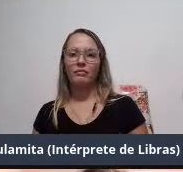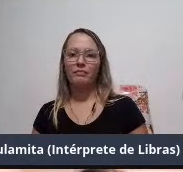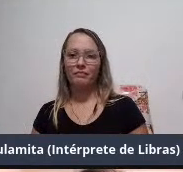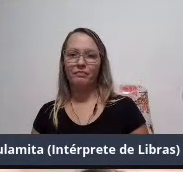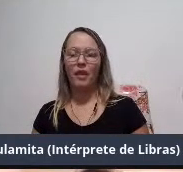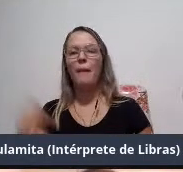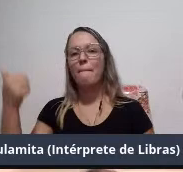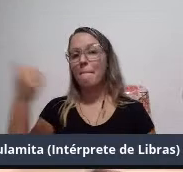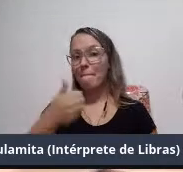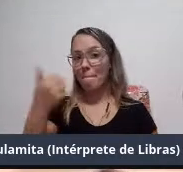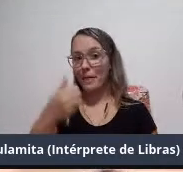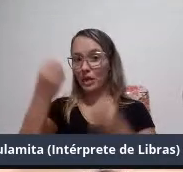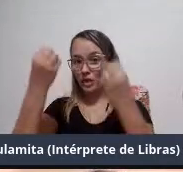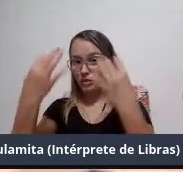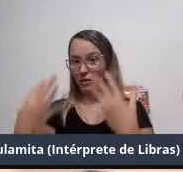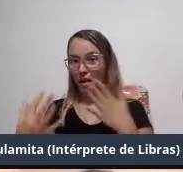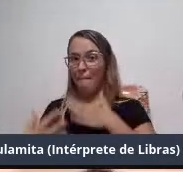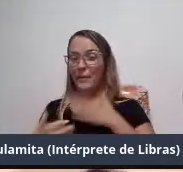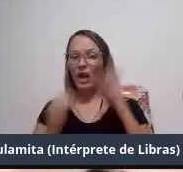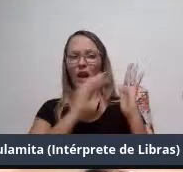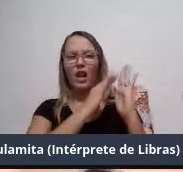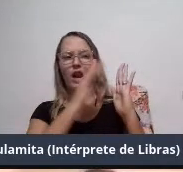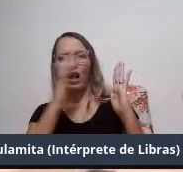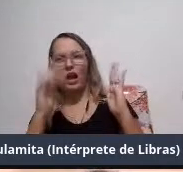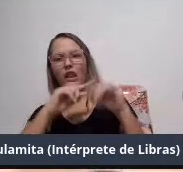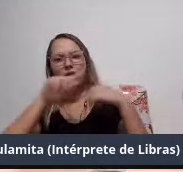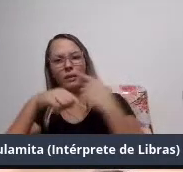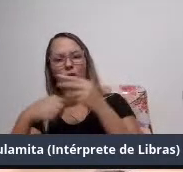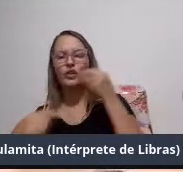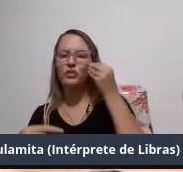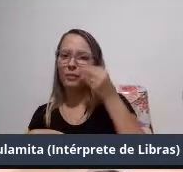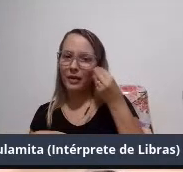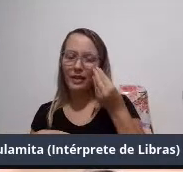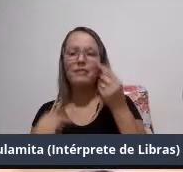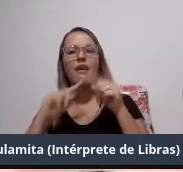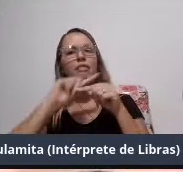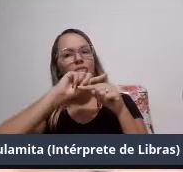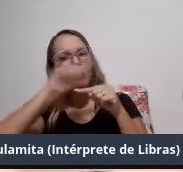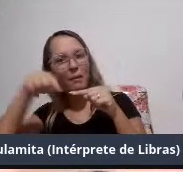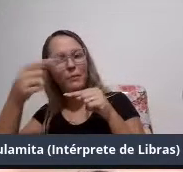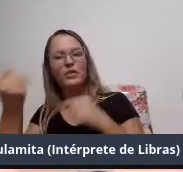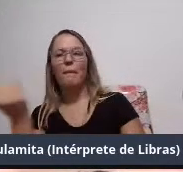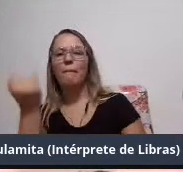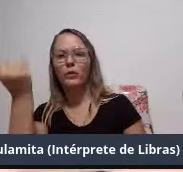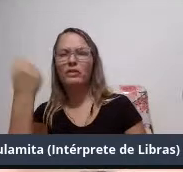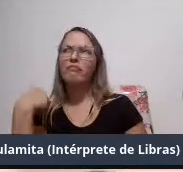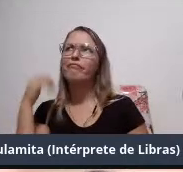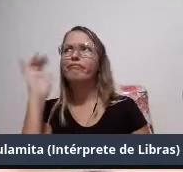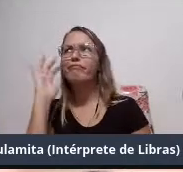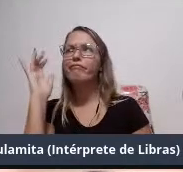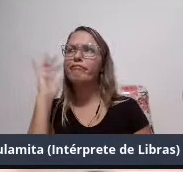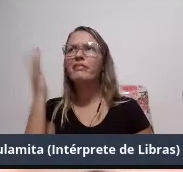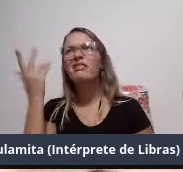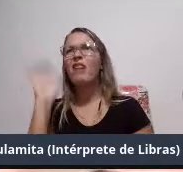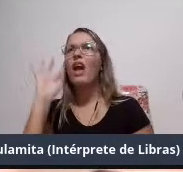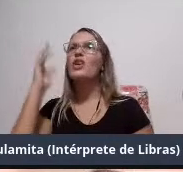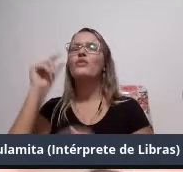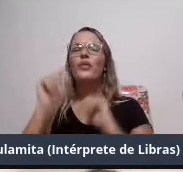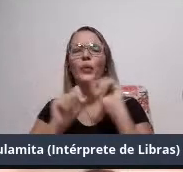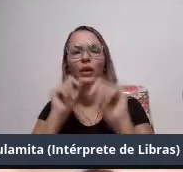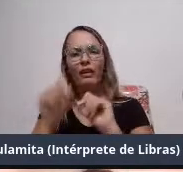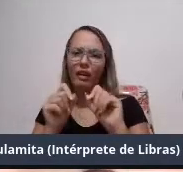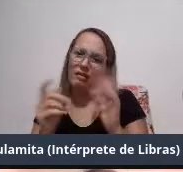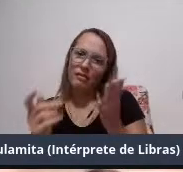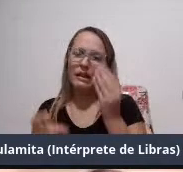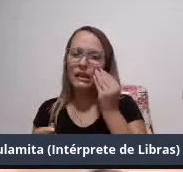falar da trajetória, depois da experiência, depois da importância. Mas aí eu fiquei pensando e resolvi tentar, né? Vamos ver se